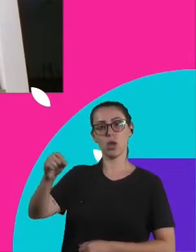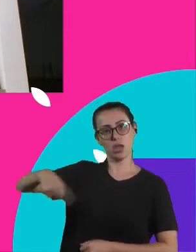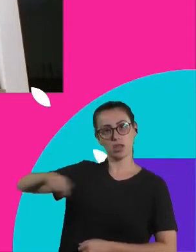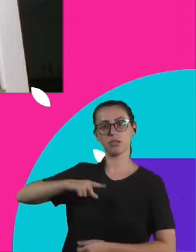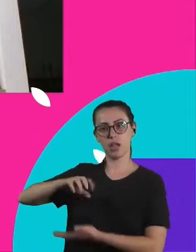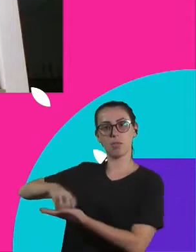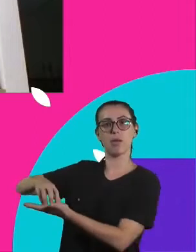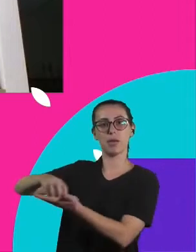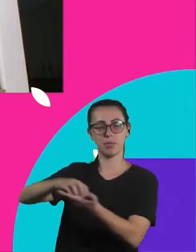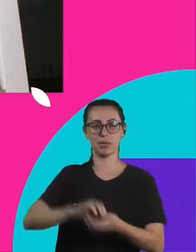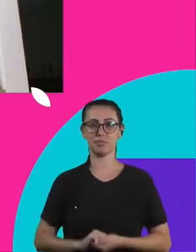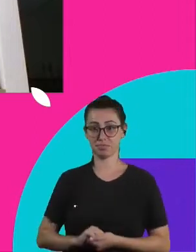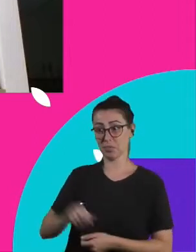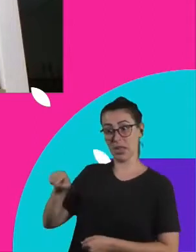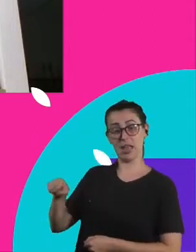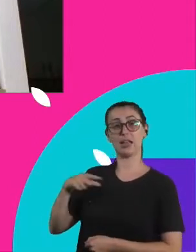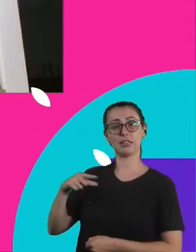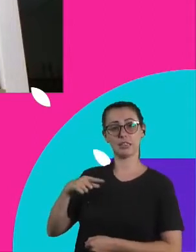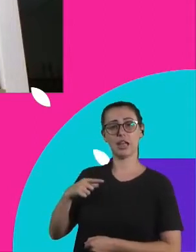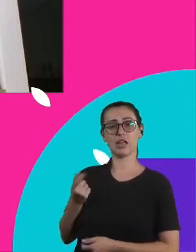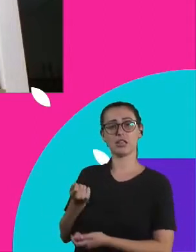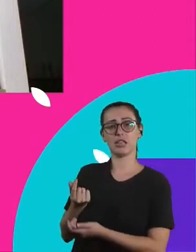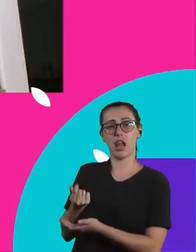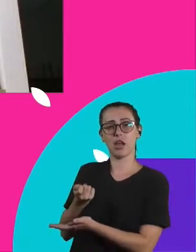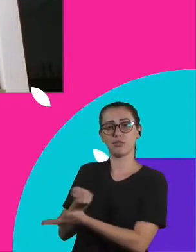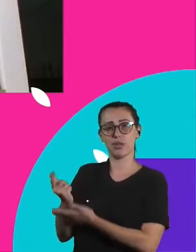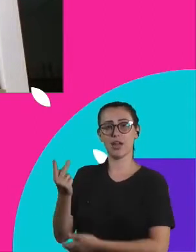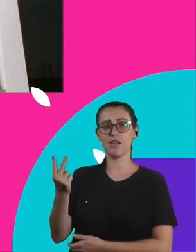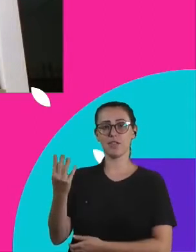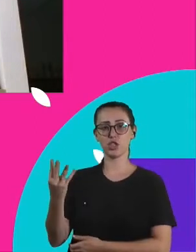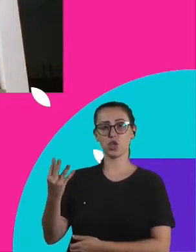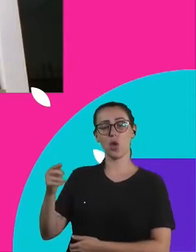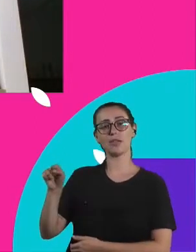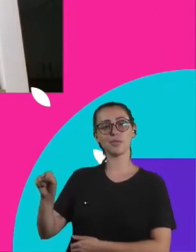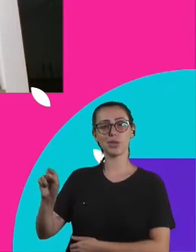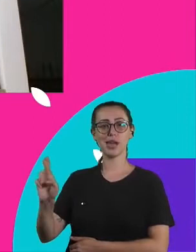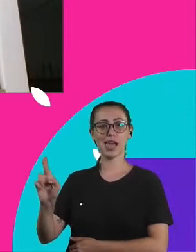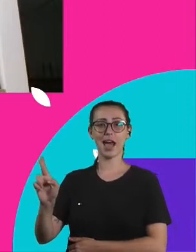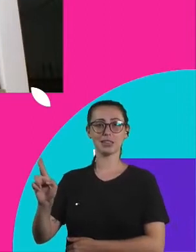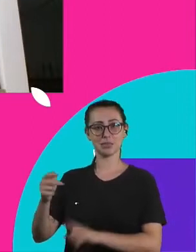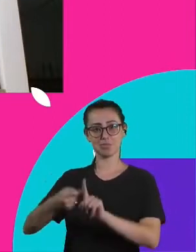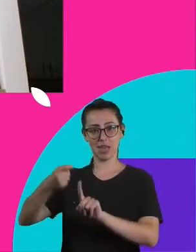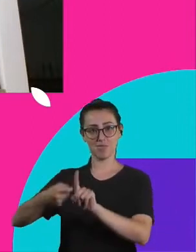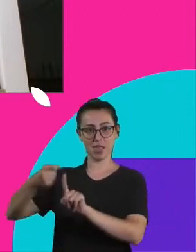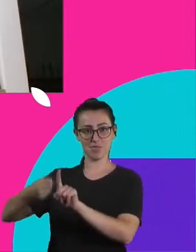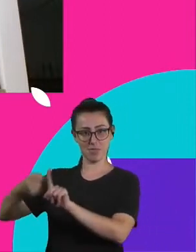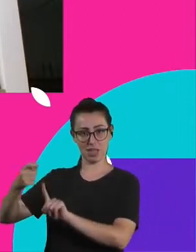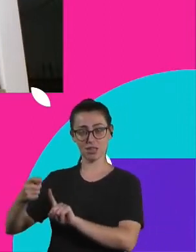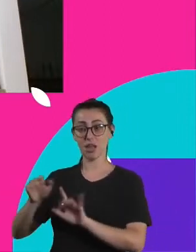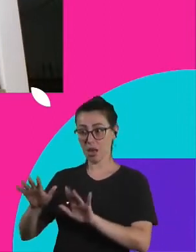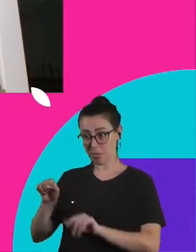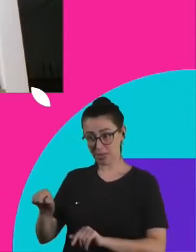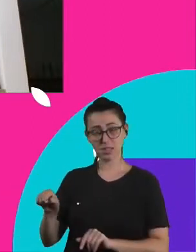mil reais por mês, e ele era um empregador, e era alguém que tinha uma expectativa de ser vigia, de ser porteiro, ou de, no máximo, ser